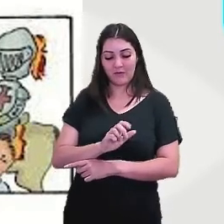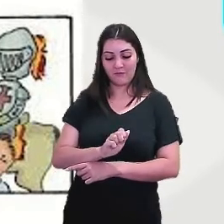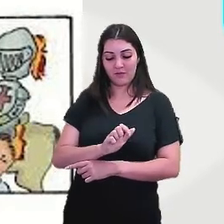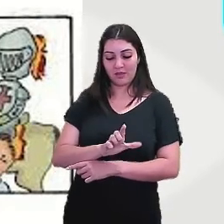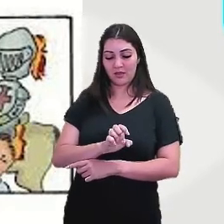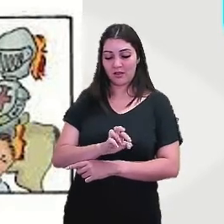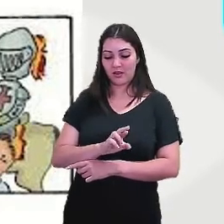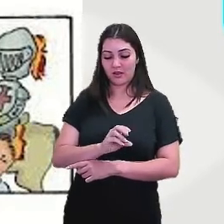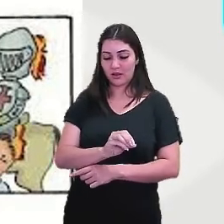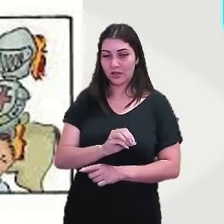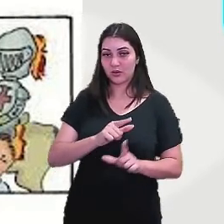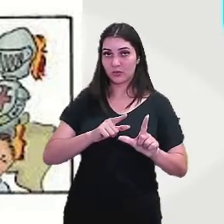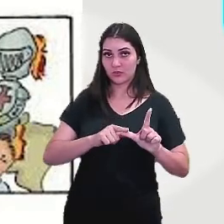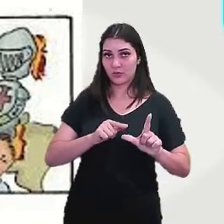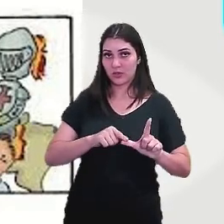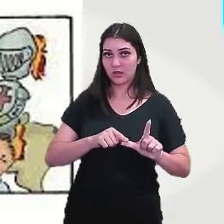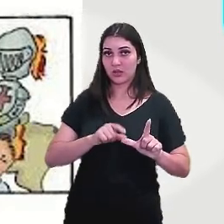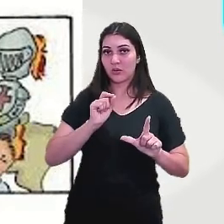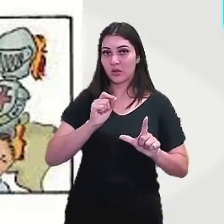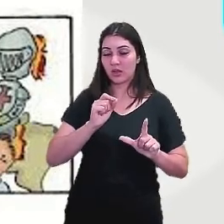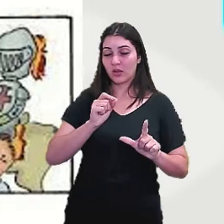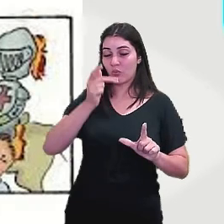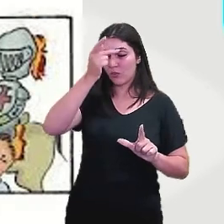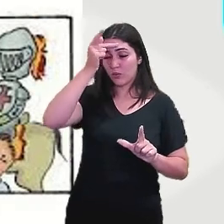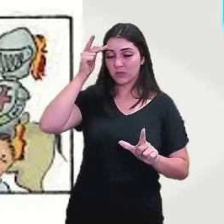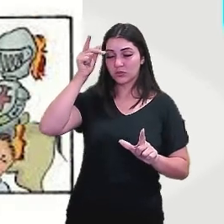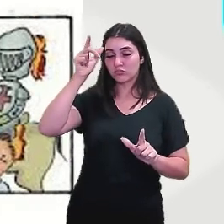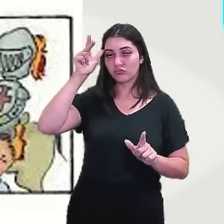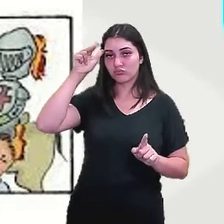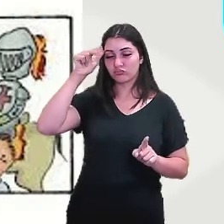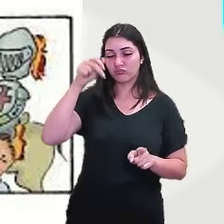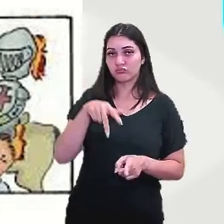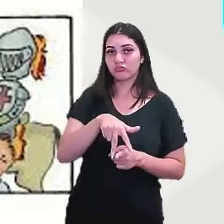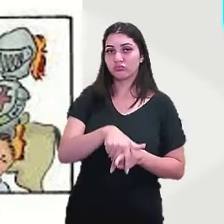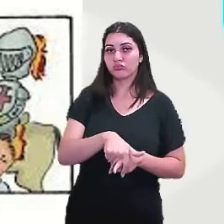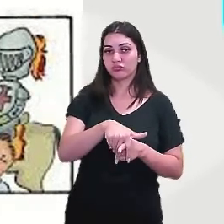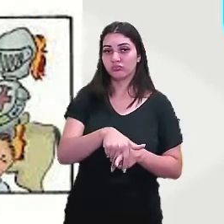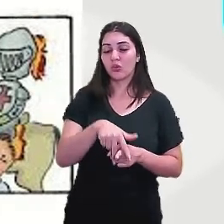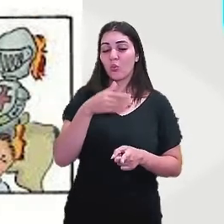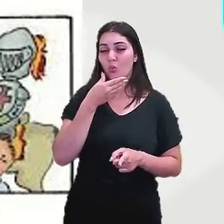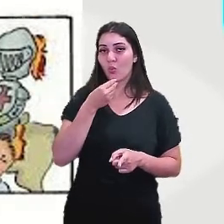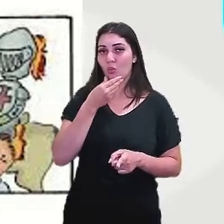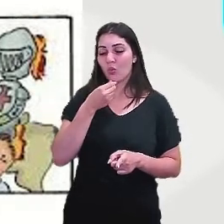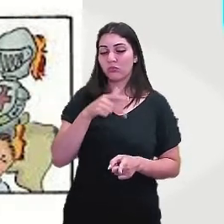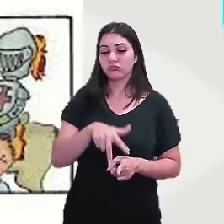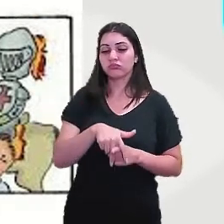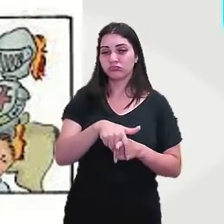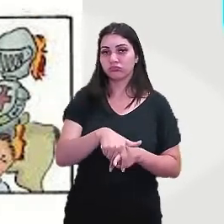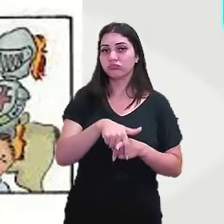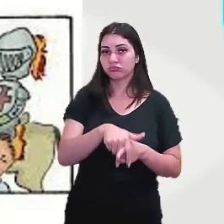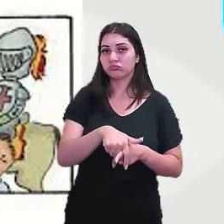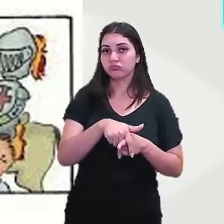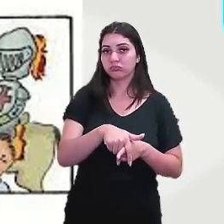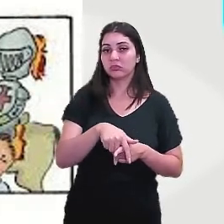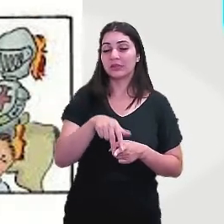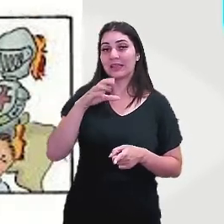ele. E ele estava falando com quem? Com o homem no cavalo, montado a cavalo. Então, por que